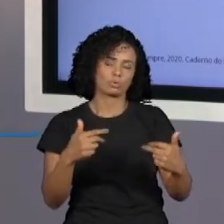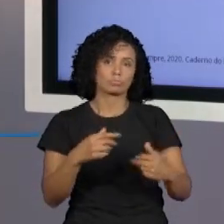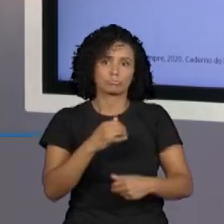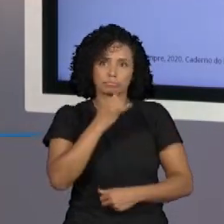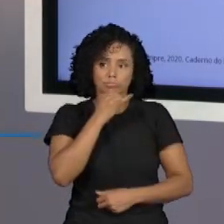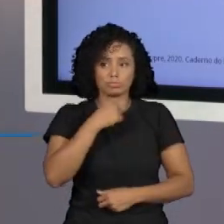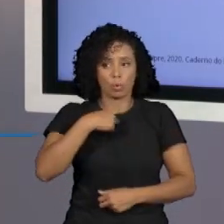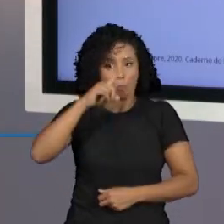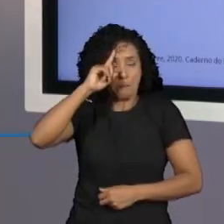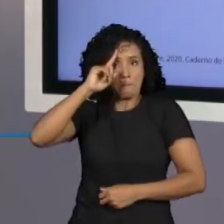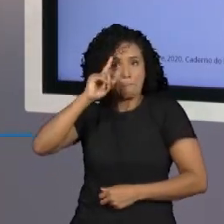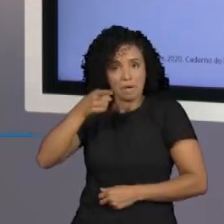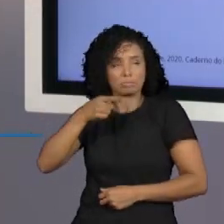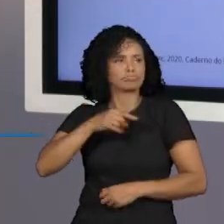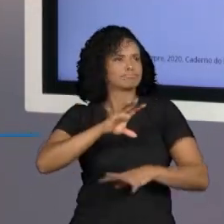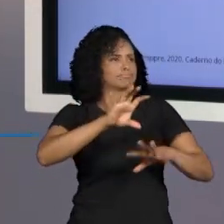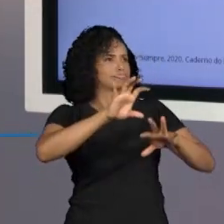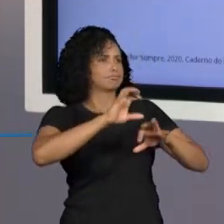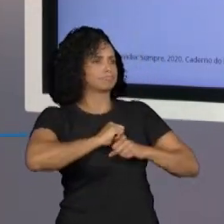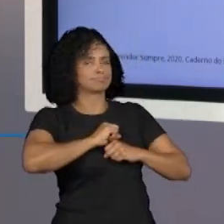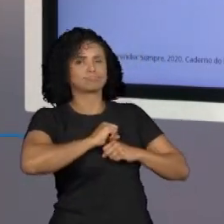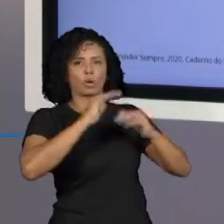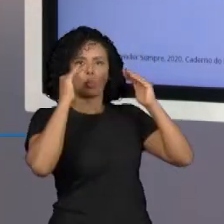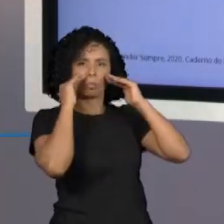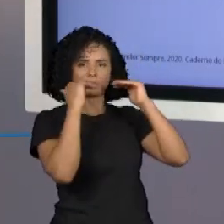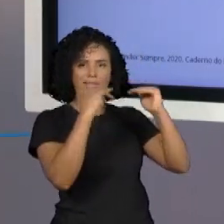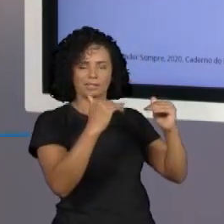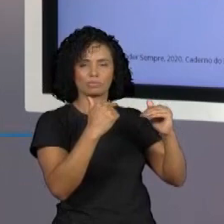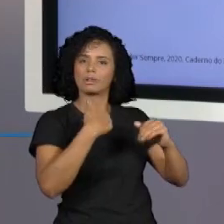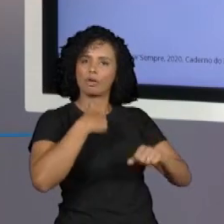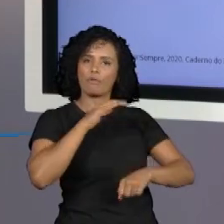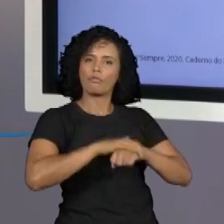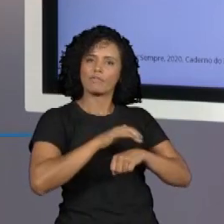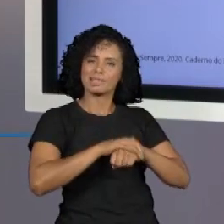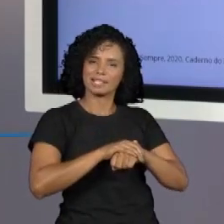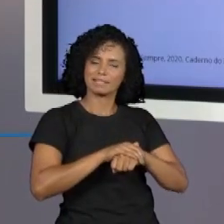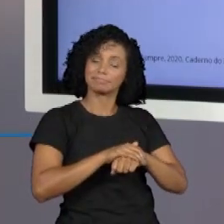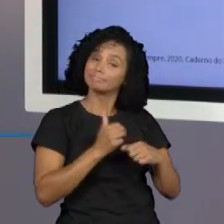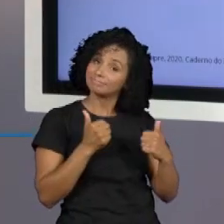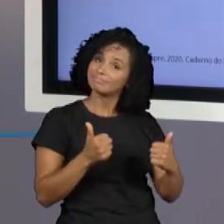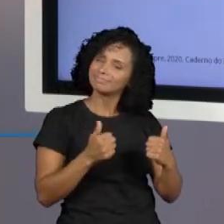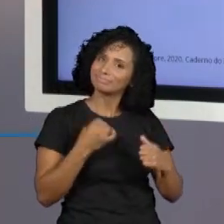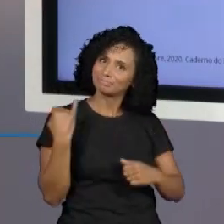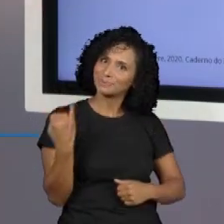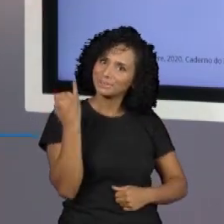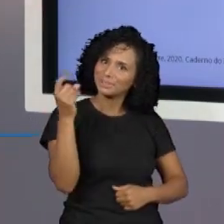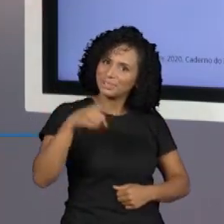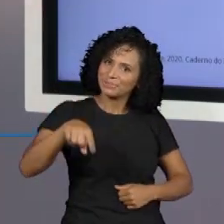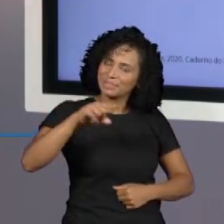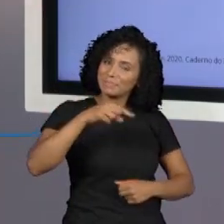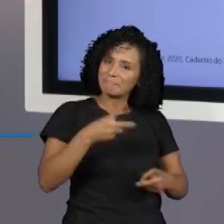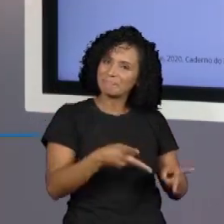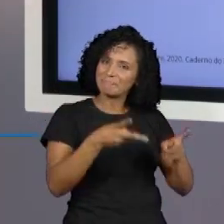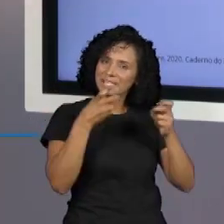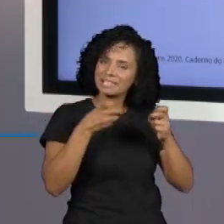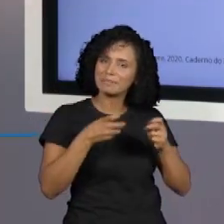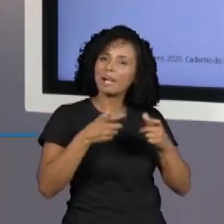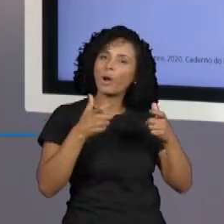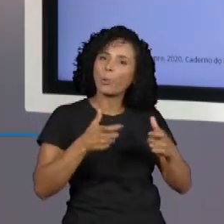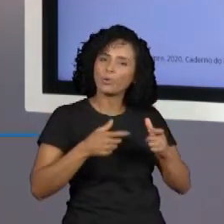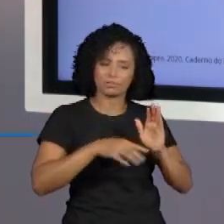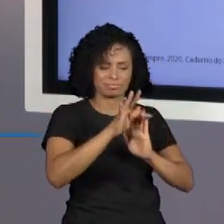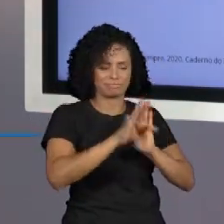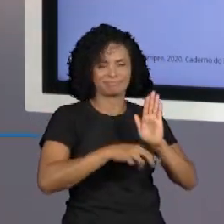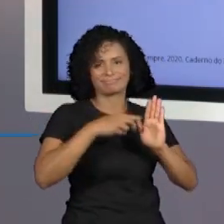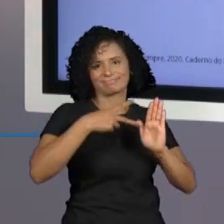pegue, você corre, você faça. Muito importante também para identificar isso dentro do texto, qual as ações que